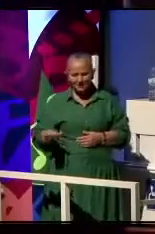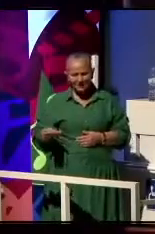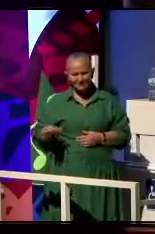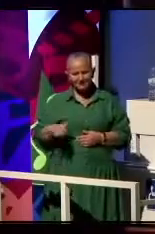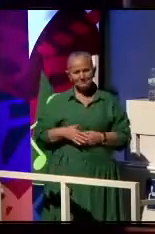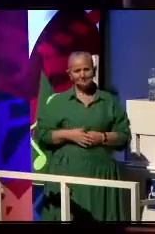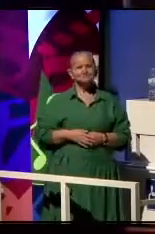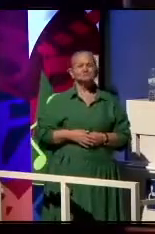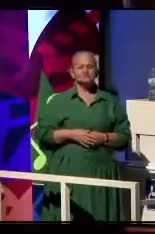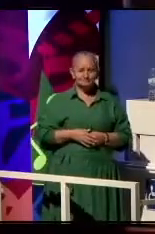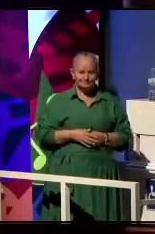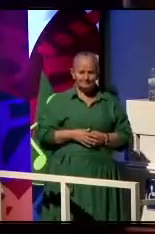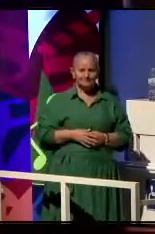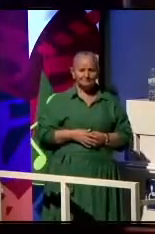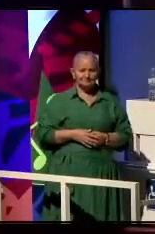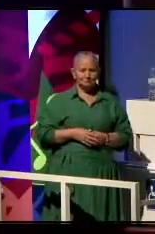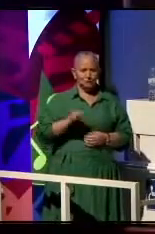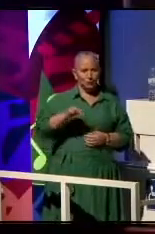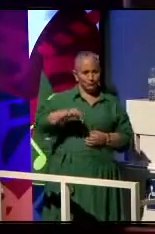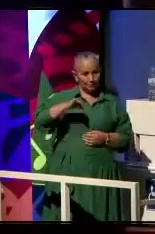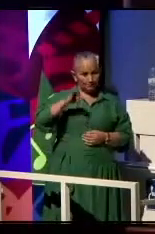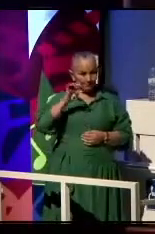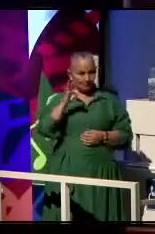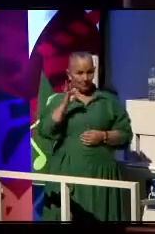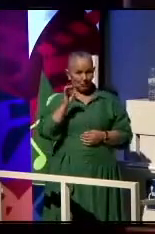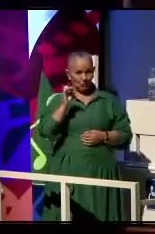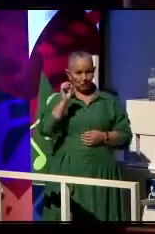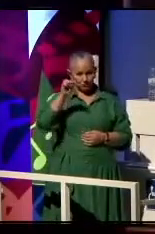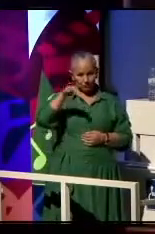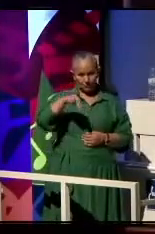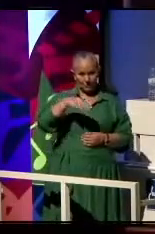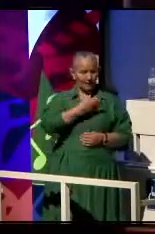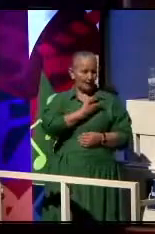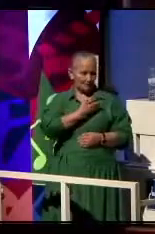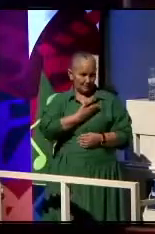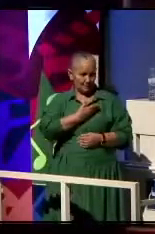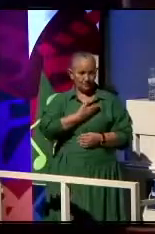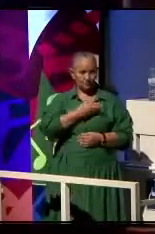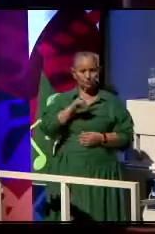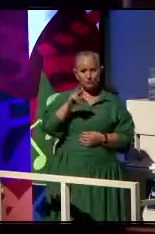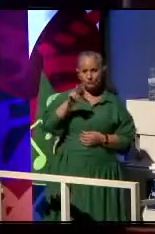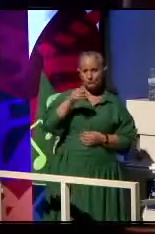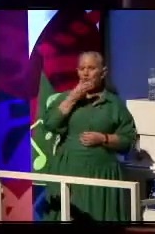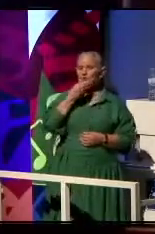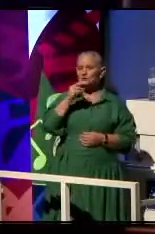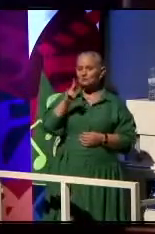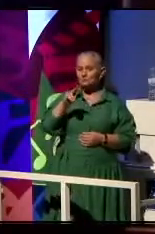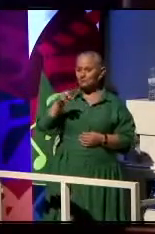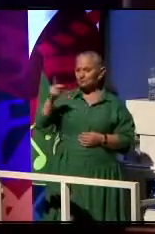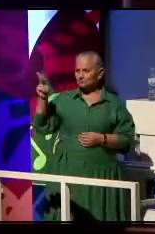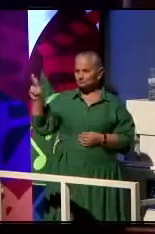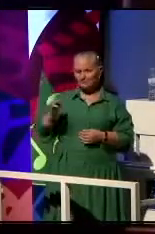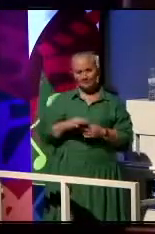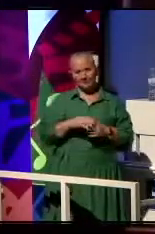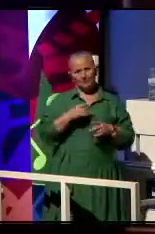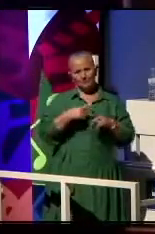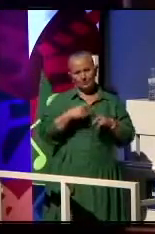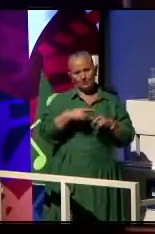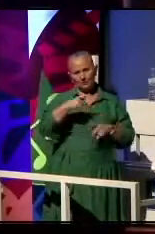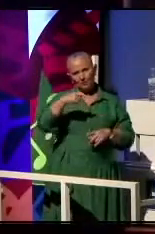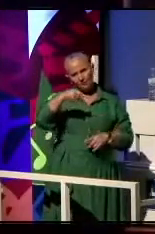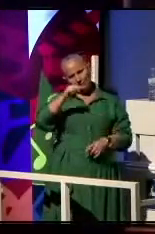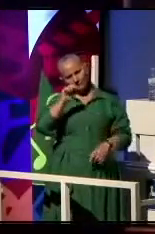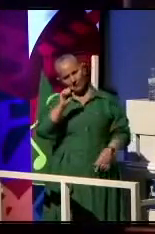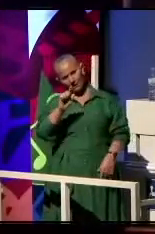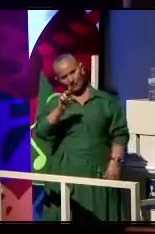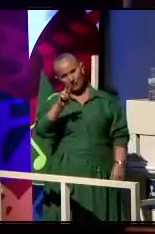idade, o Milton, ele era muito amigo do meu irmão mais velho, Paulo Horta. Por quê? O Paulo, ele tinha